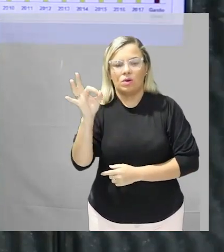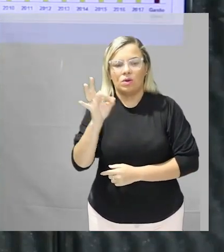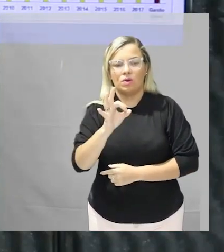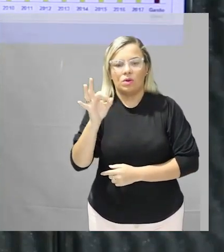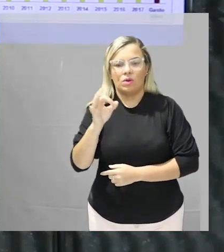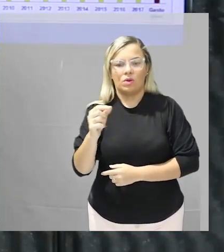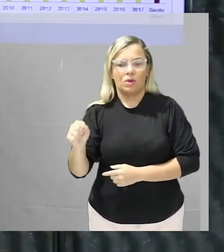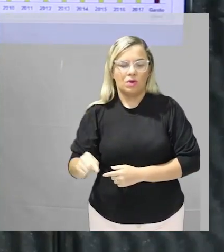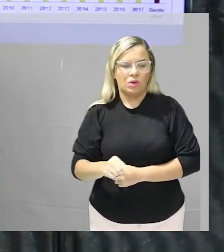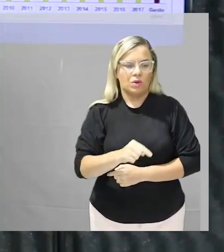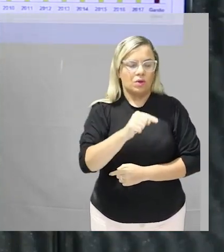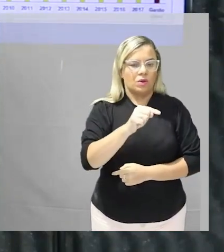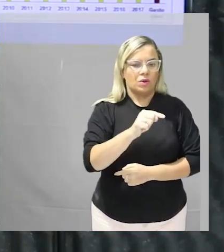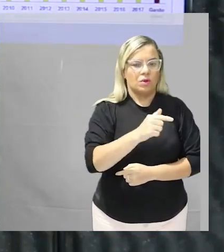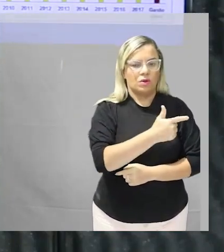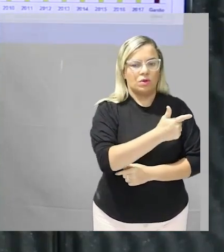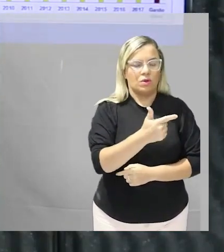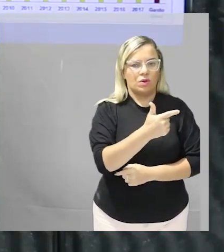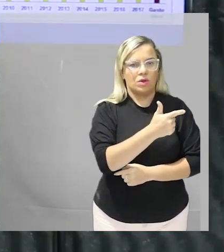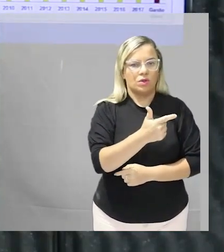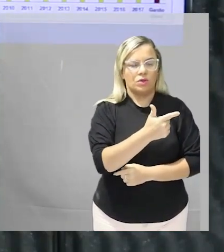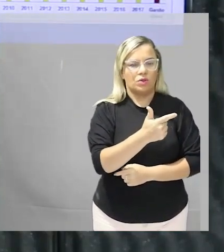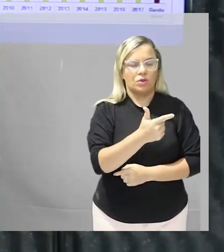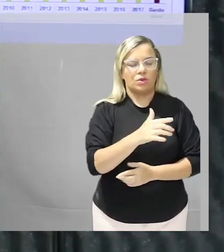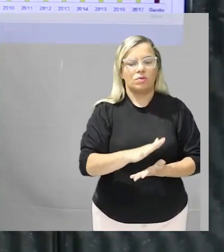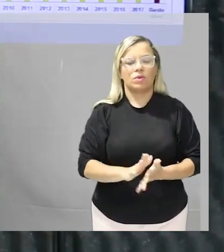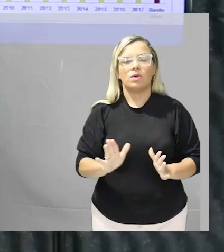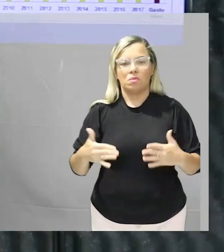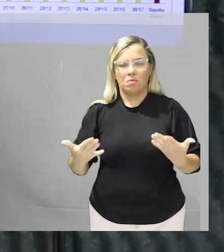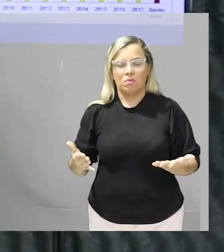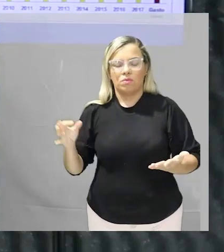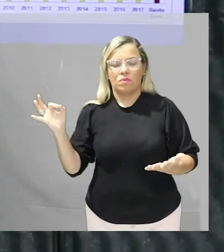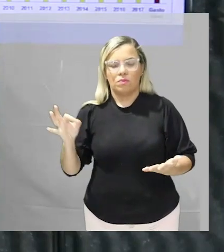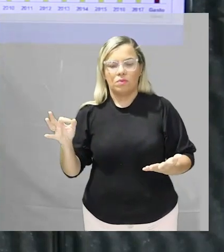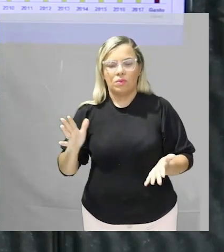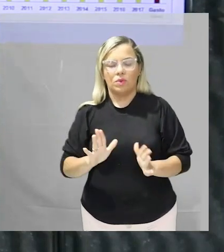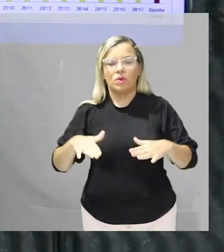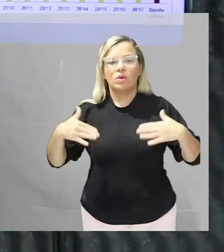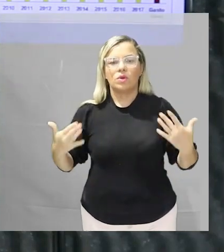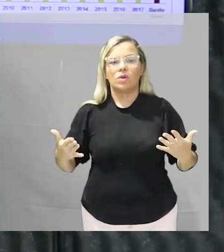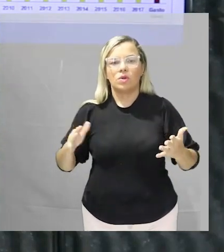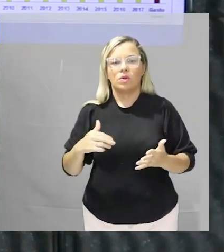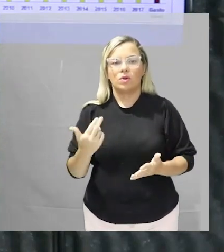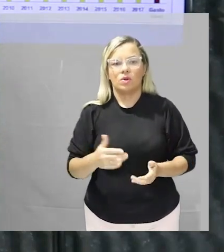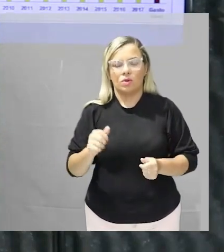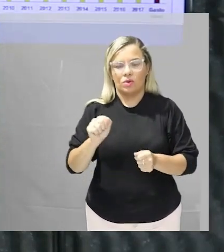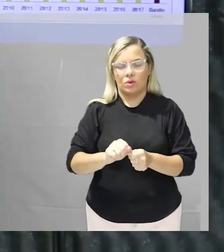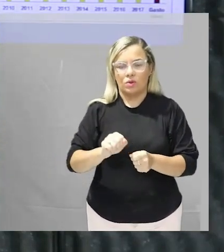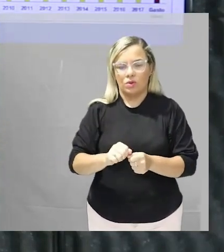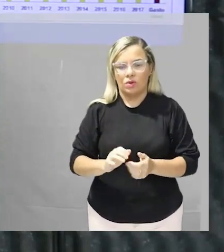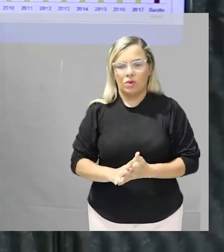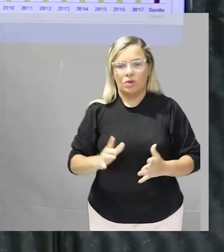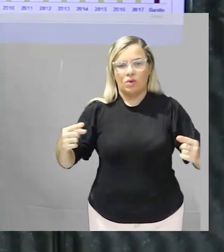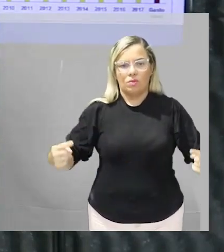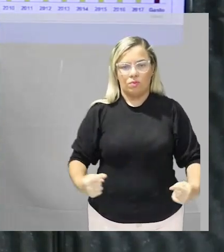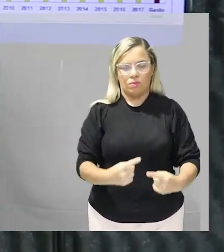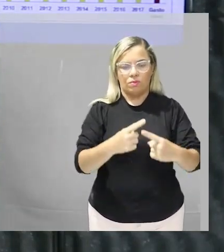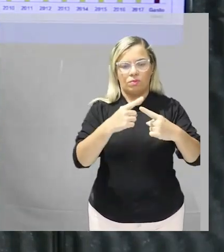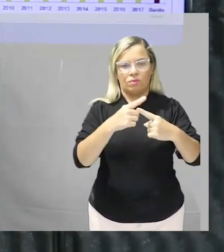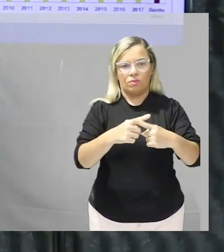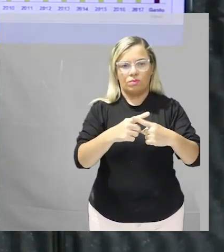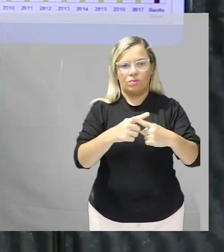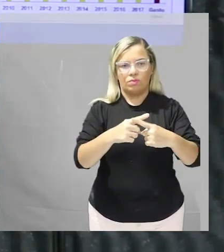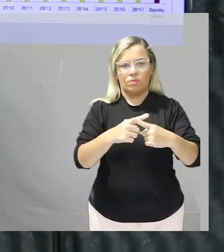22 né certinho então aqui ó que que nós vamos fazer como eu tomo multiplicando